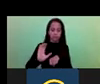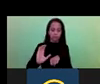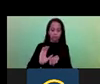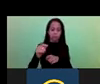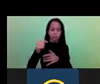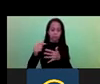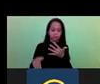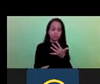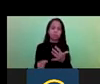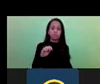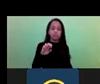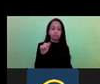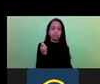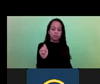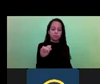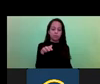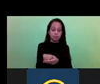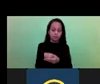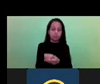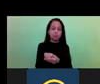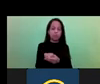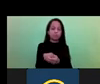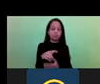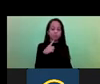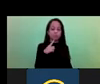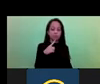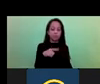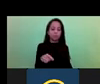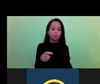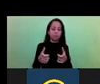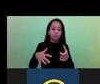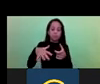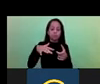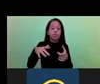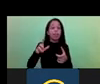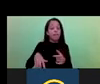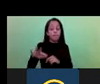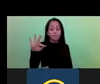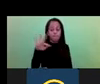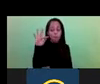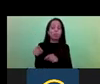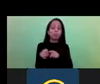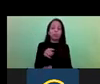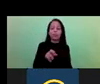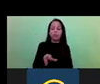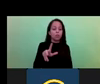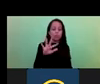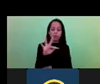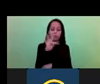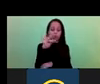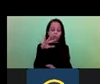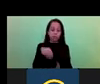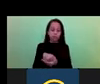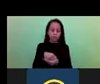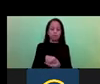fazem parte também dos espaços não escolares ou não formais, onde também se realizam, onde